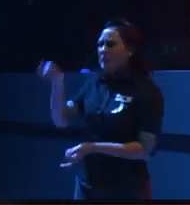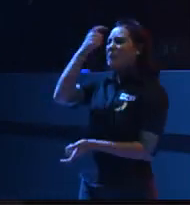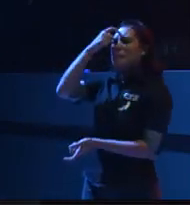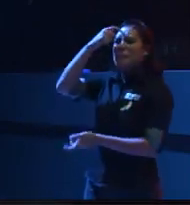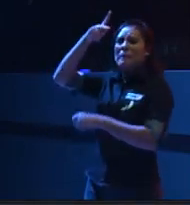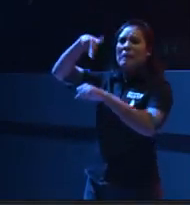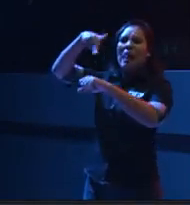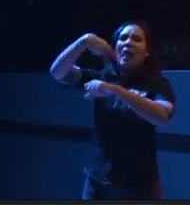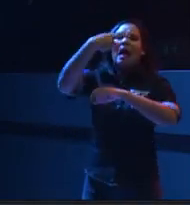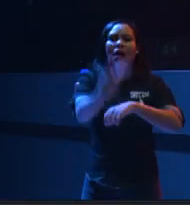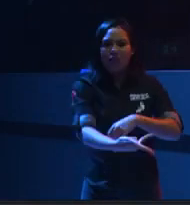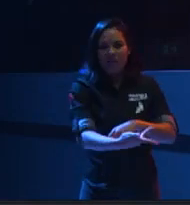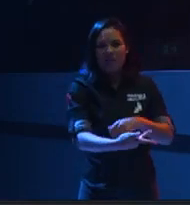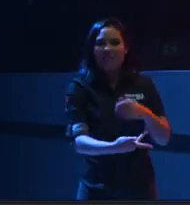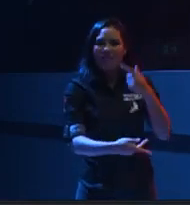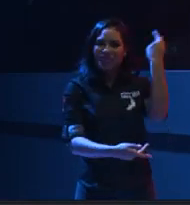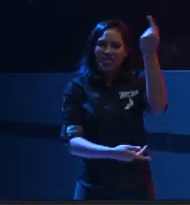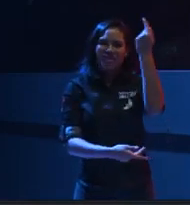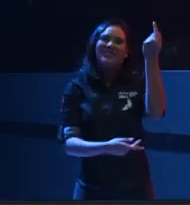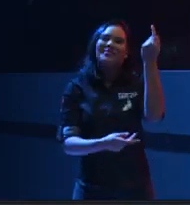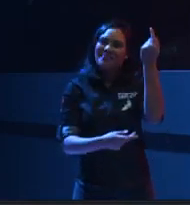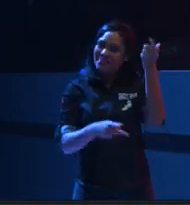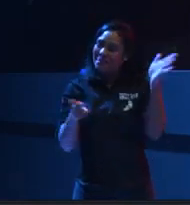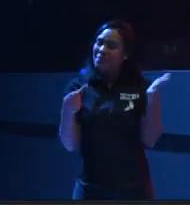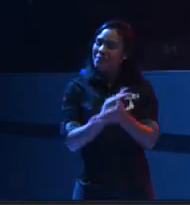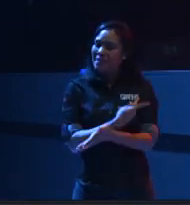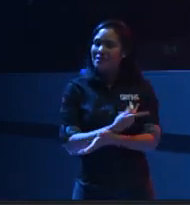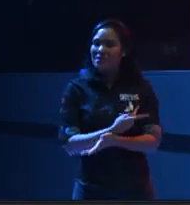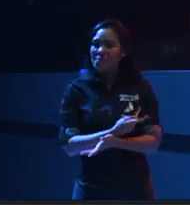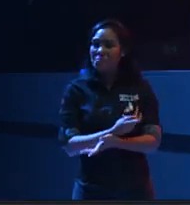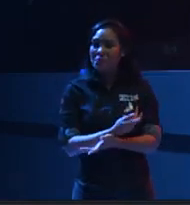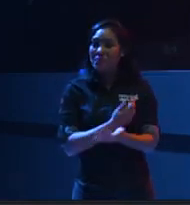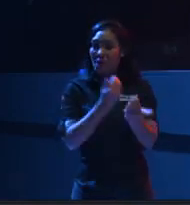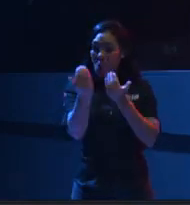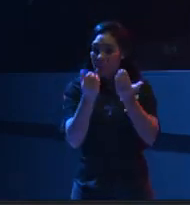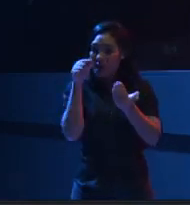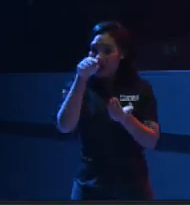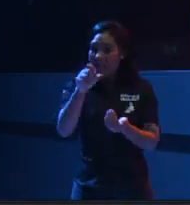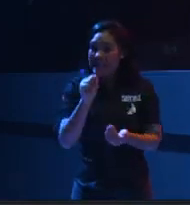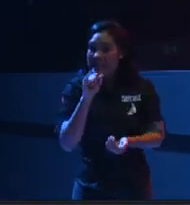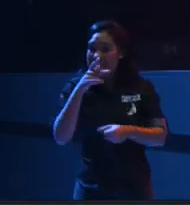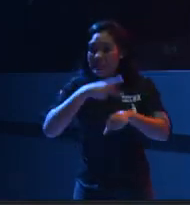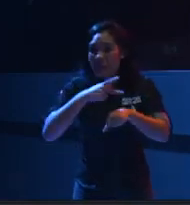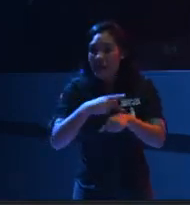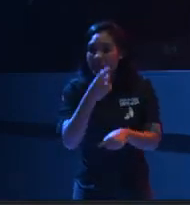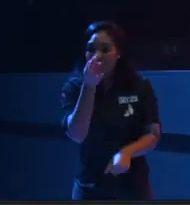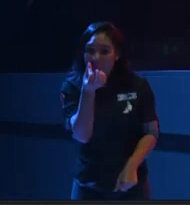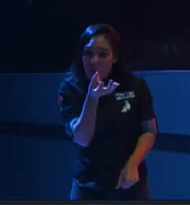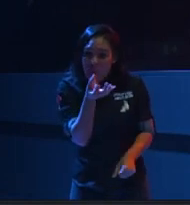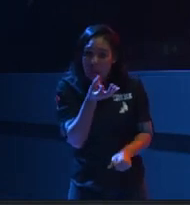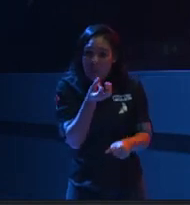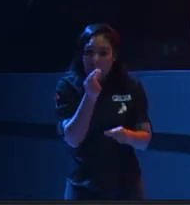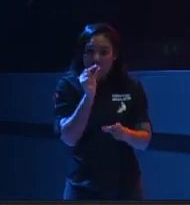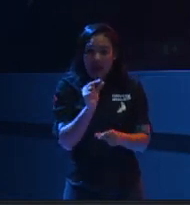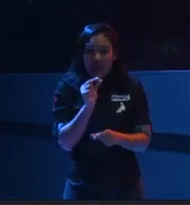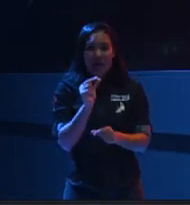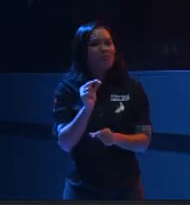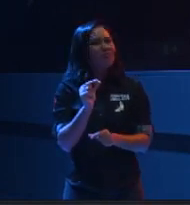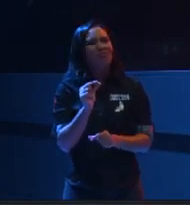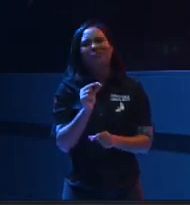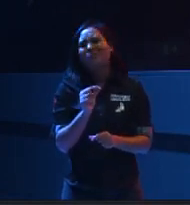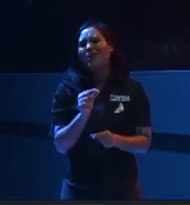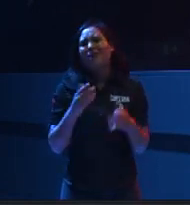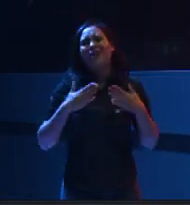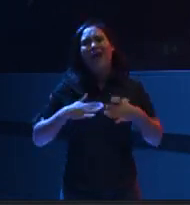Ei querido a tua Pedrinha o teu pouco aquele que você acha que não vale nada na mão de Deus ele acerta na Fronte